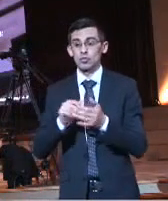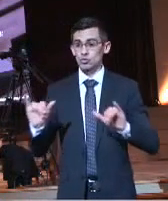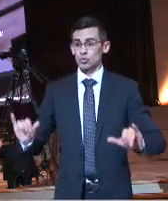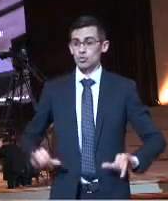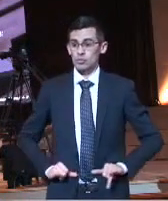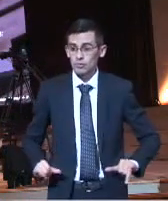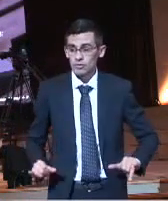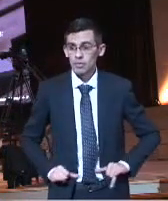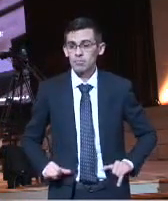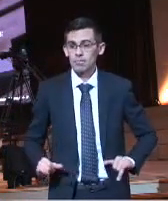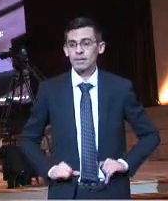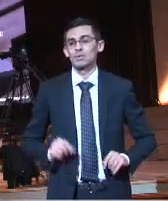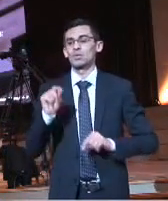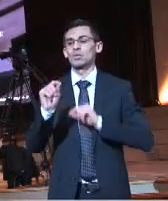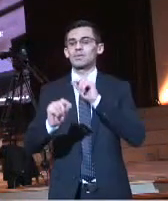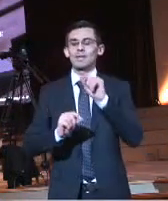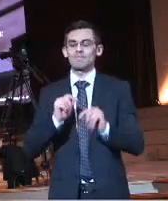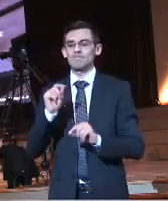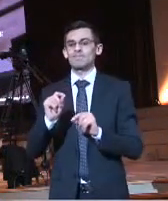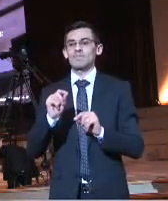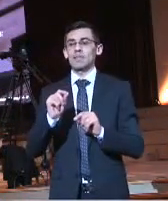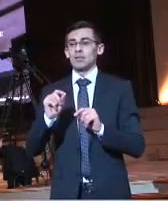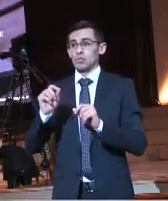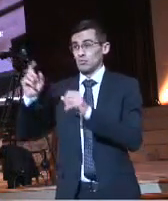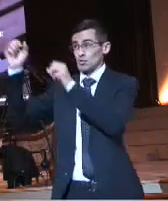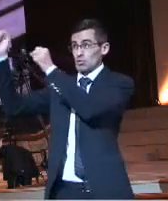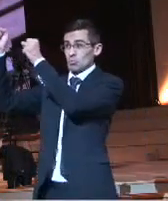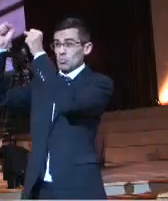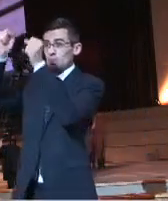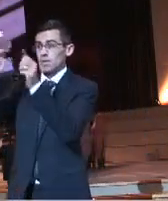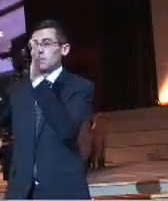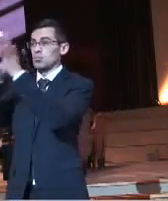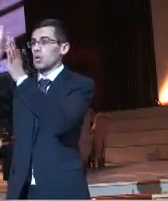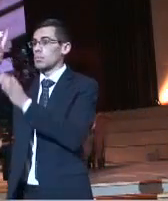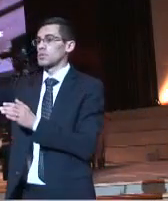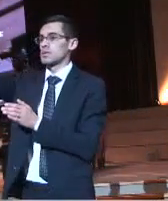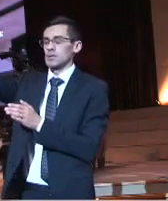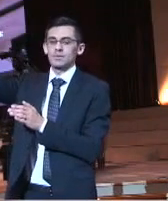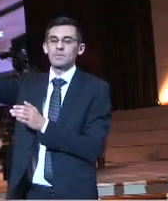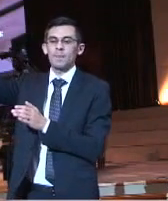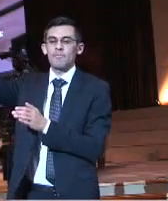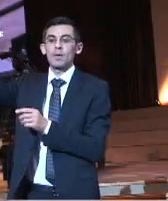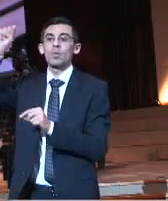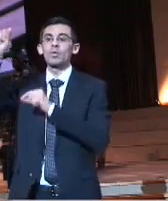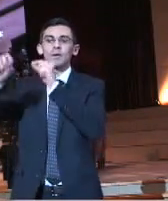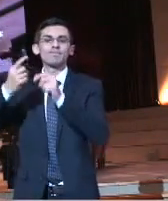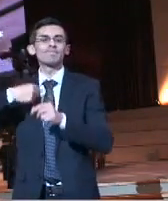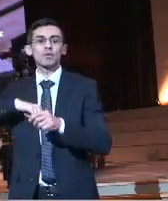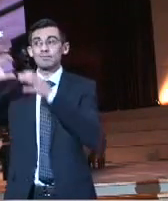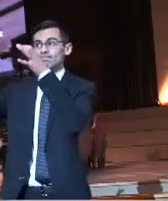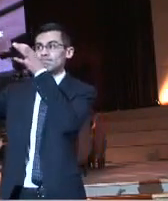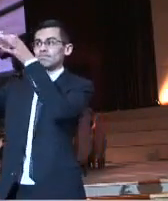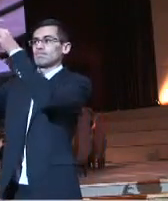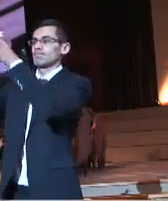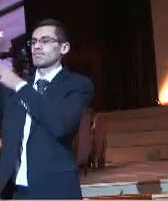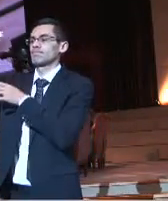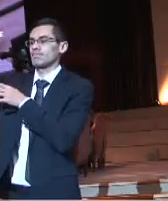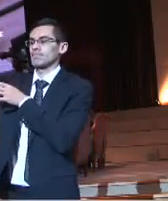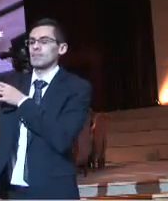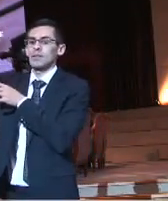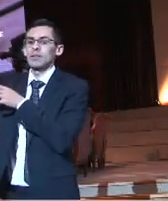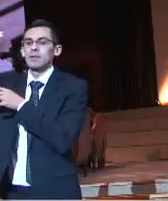que tem a dimensão na soberania de Deus, a única solução é a nossa comunhão com Ele, que